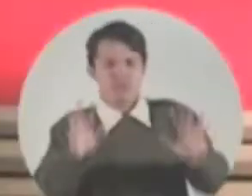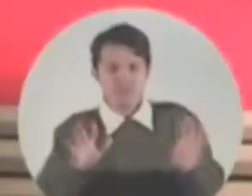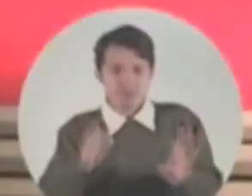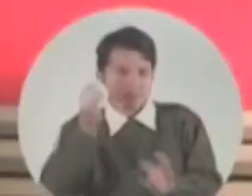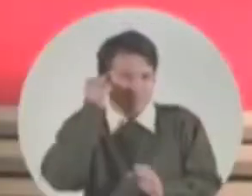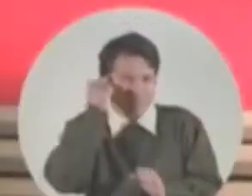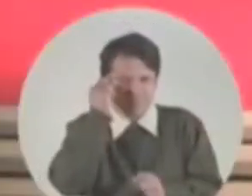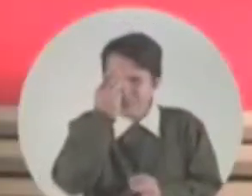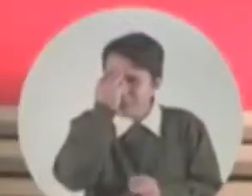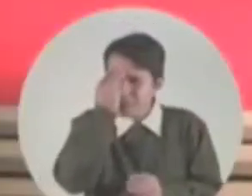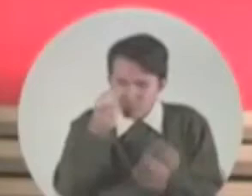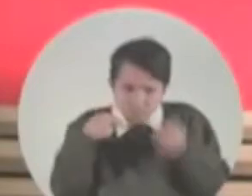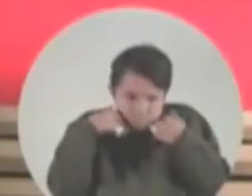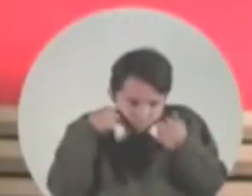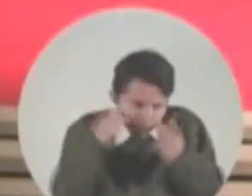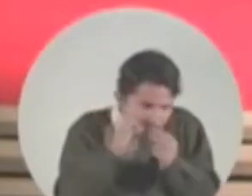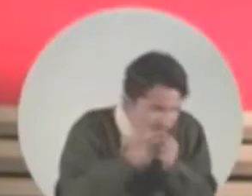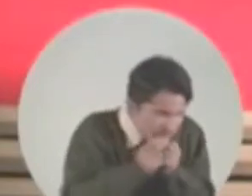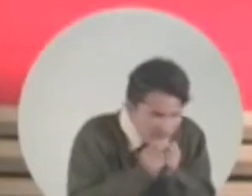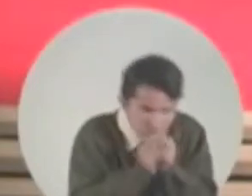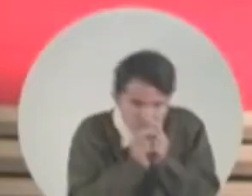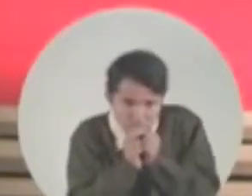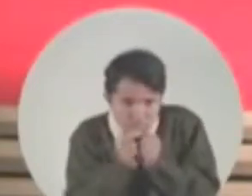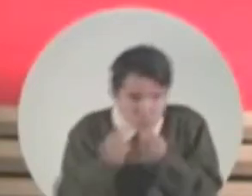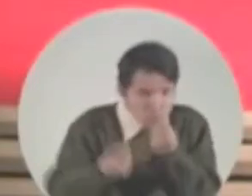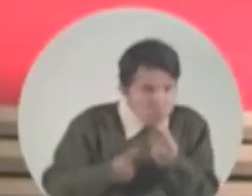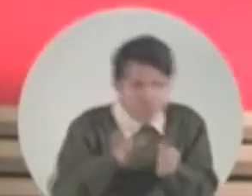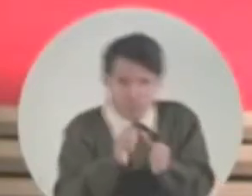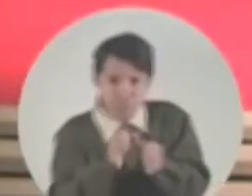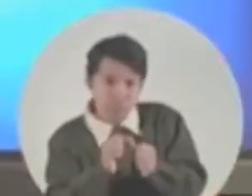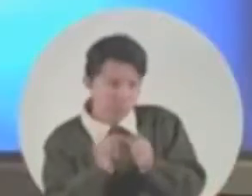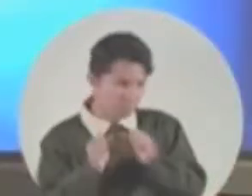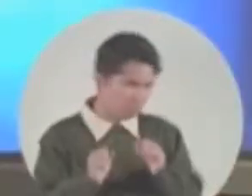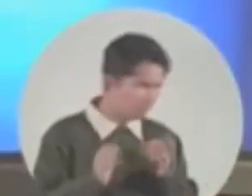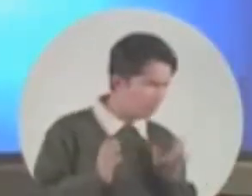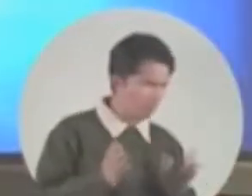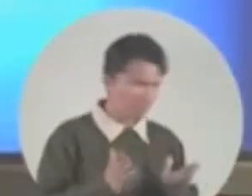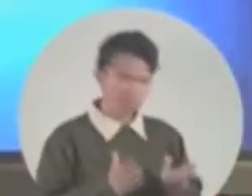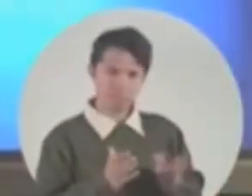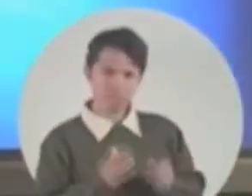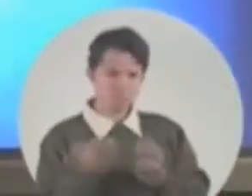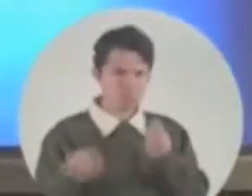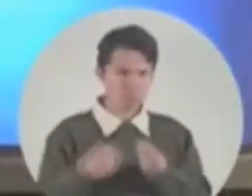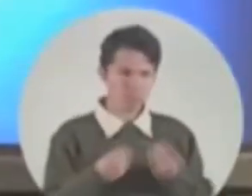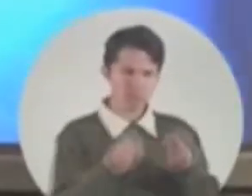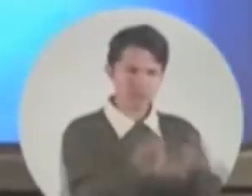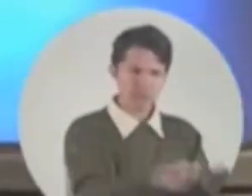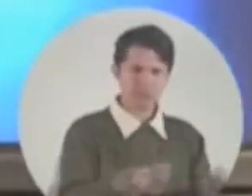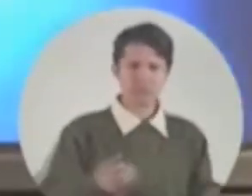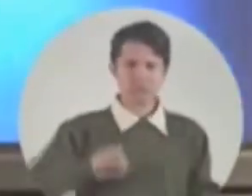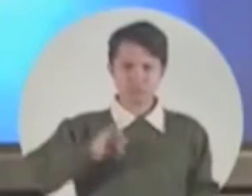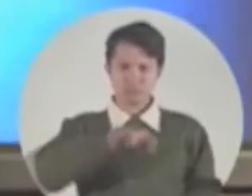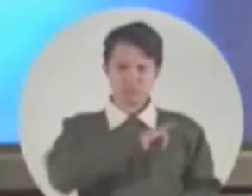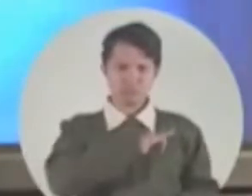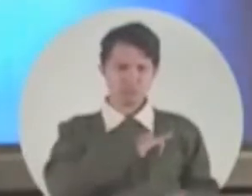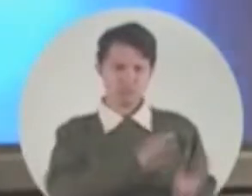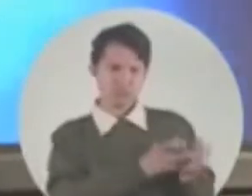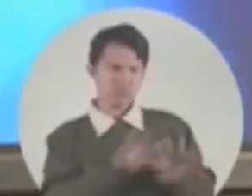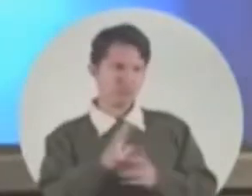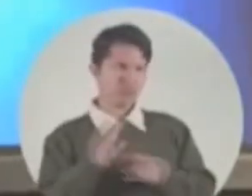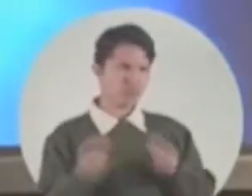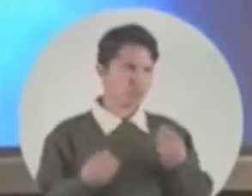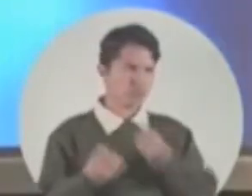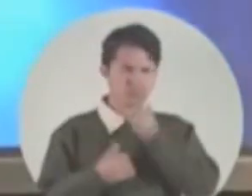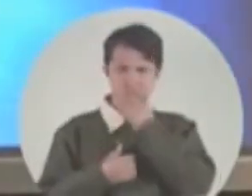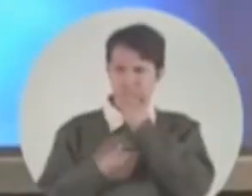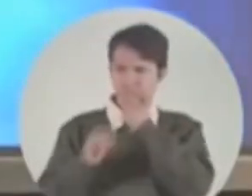Marta era mais despachada, tá? E eu imagino que ela era meio tímida. E ela fica pensando: bom, como é que eu